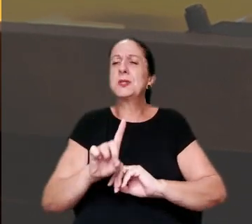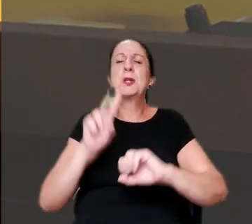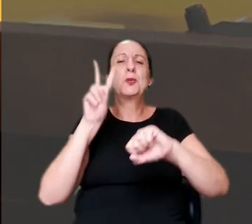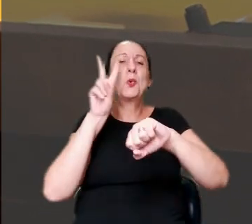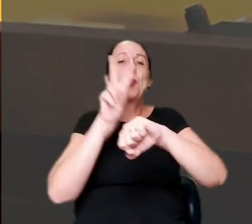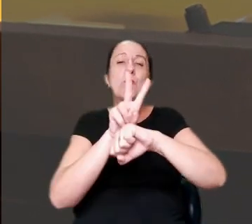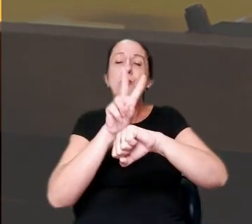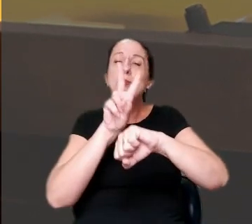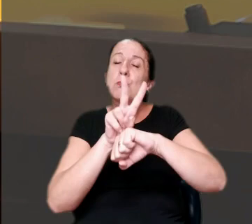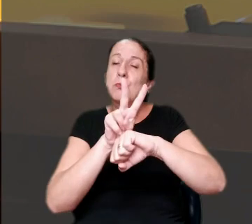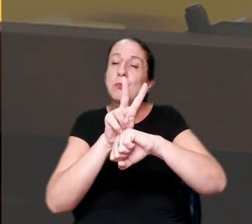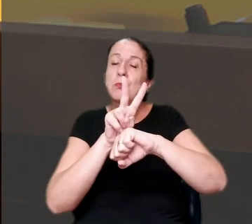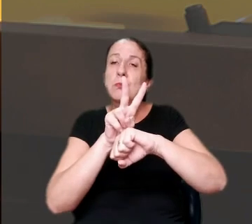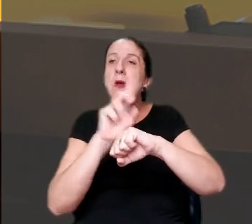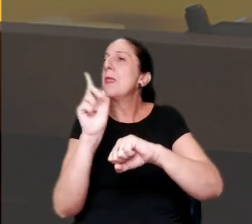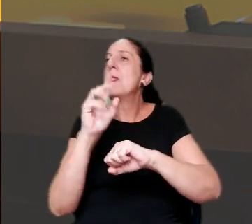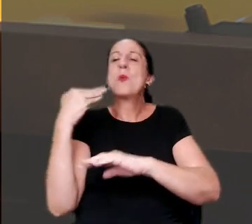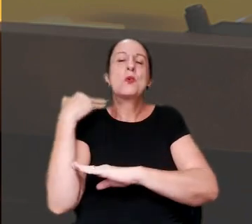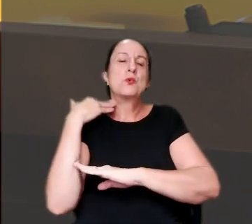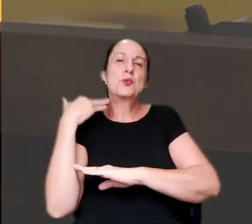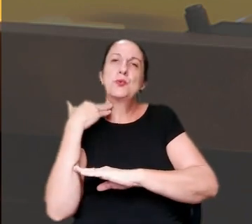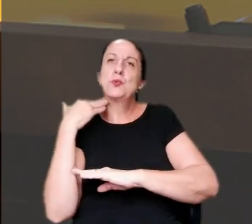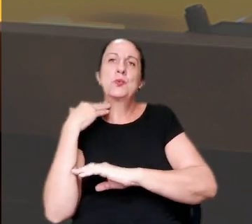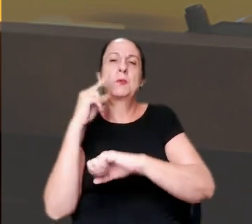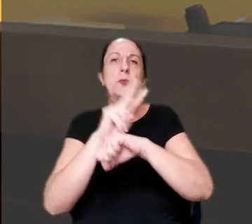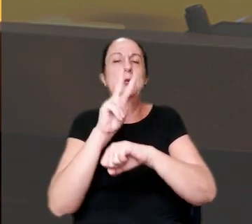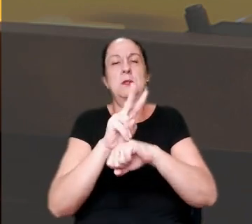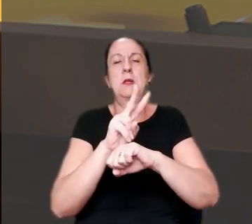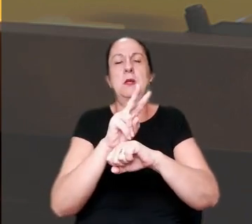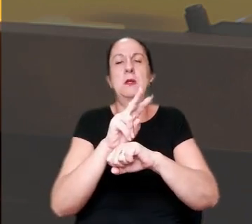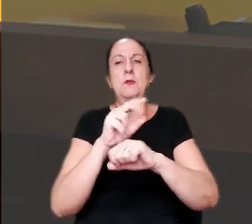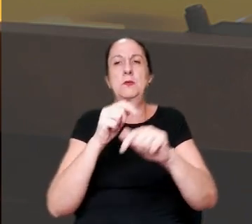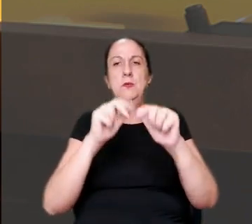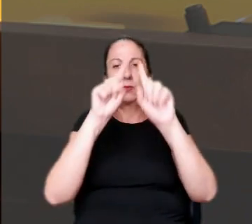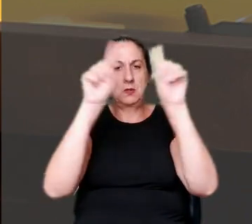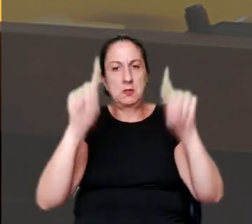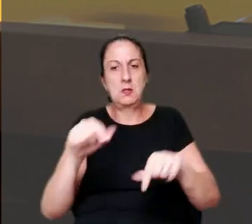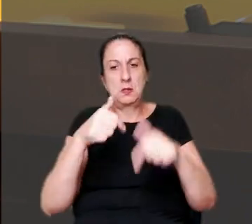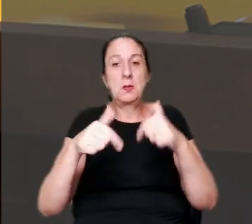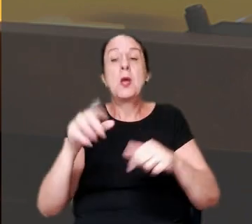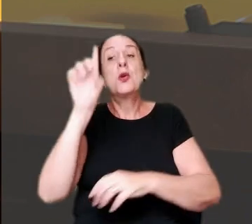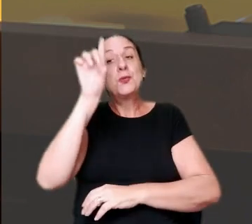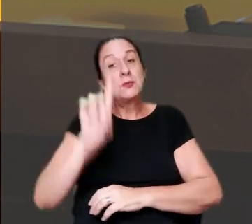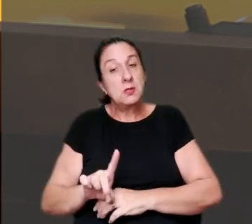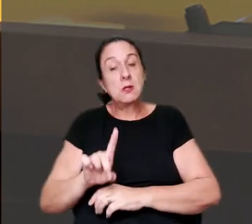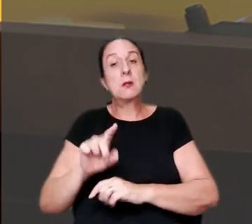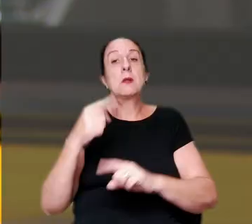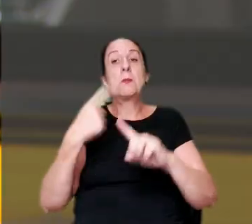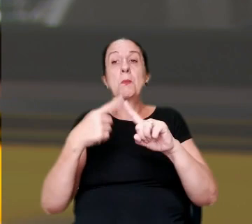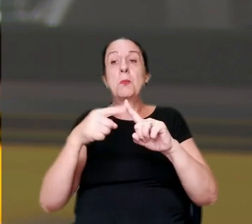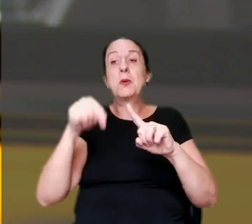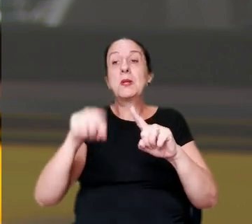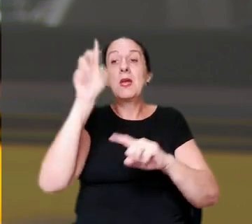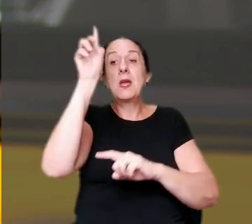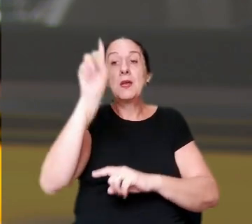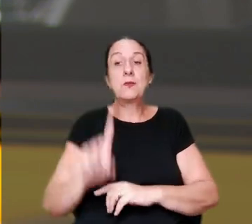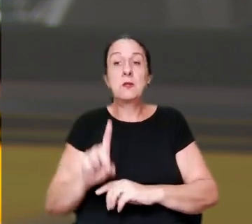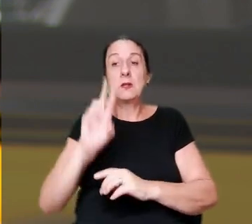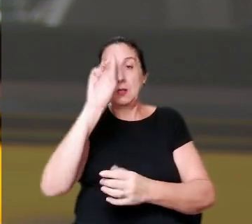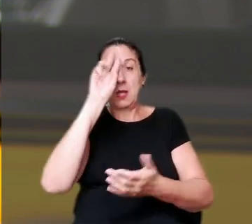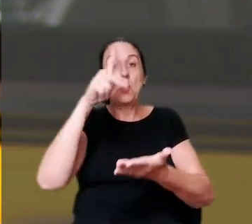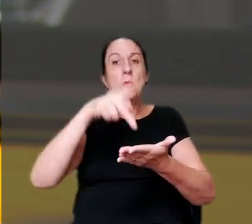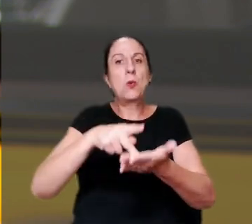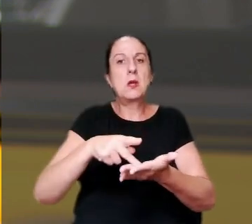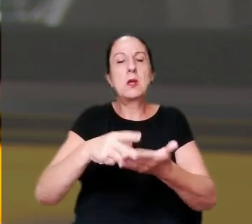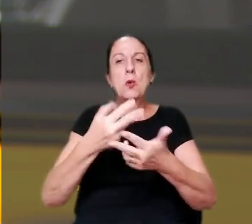direito protetivo. Não é o juiz que protege o trabalhador, é o direito que protege. Por que protege? Porque reconhece